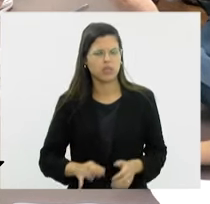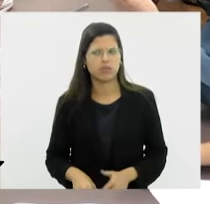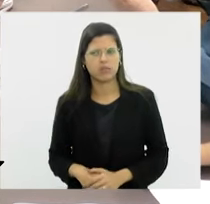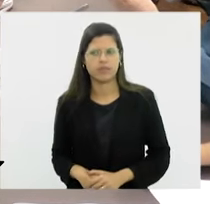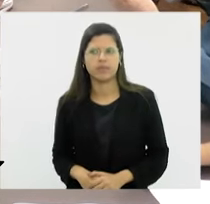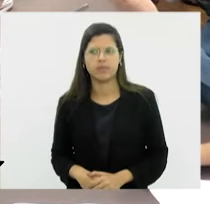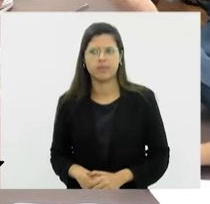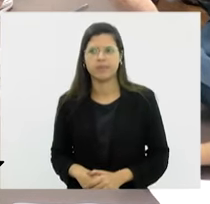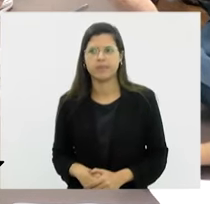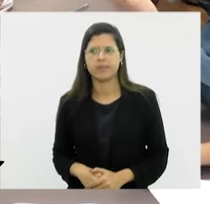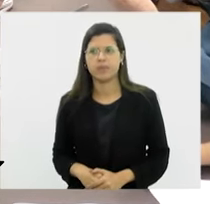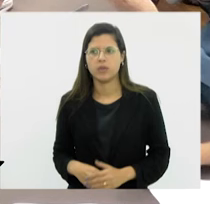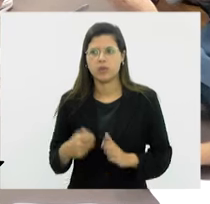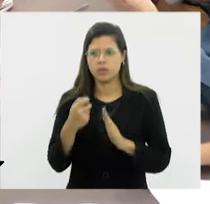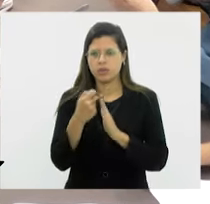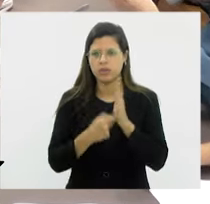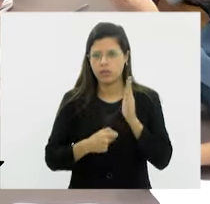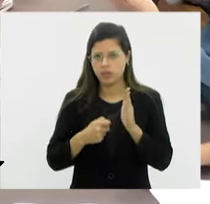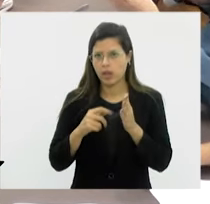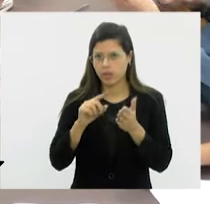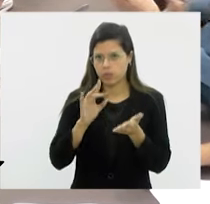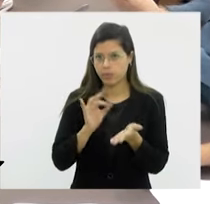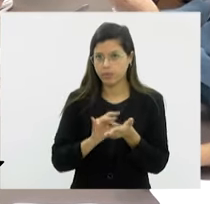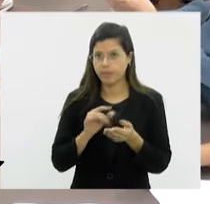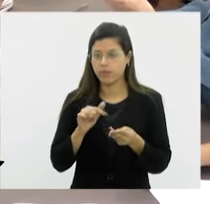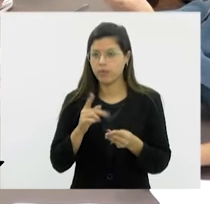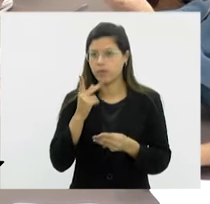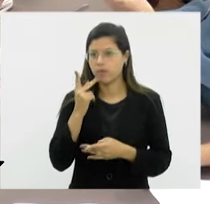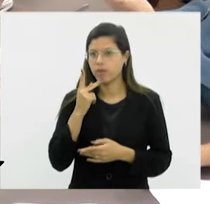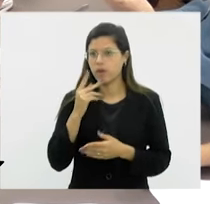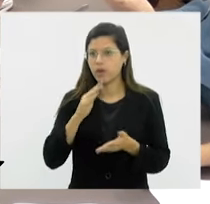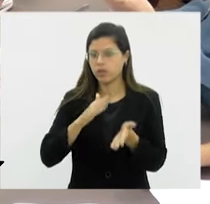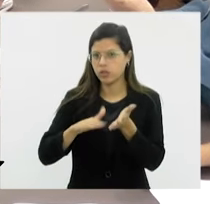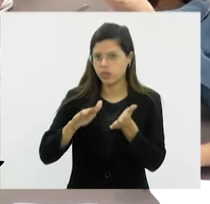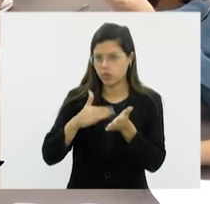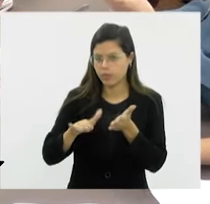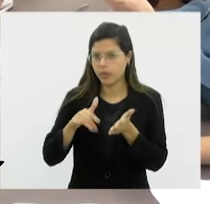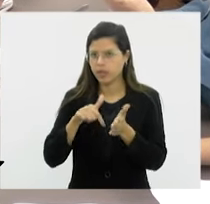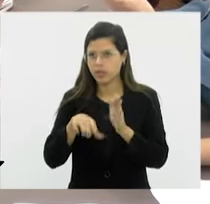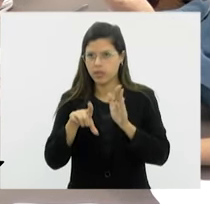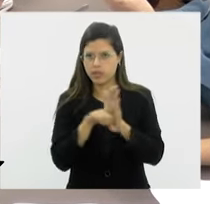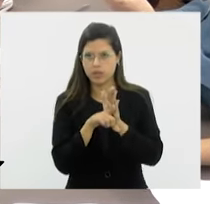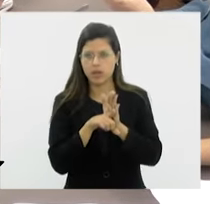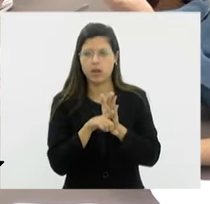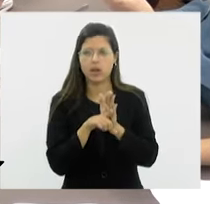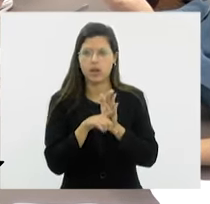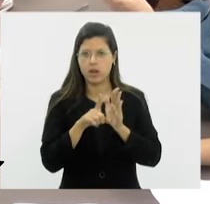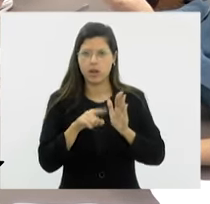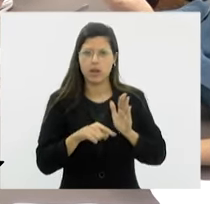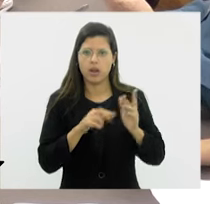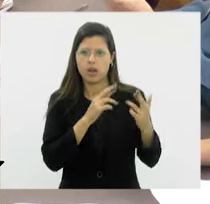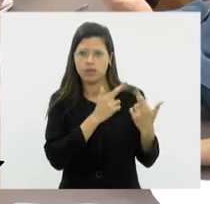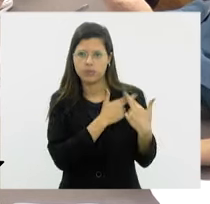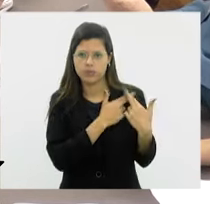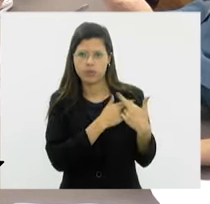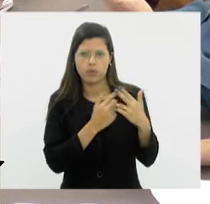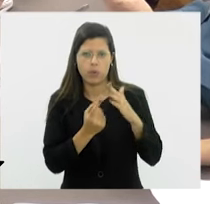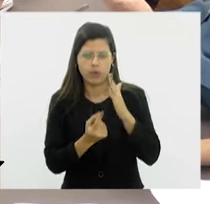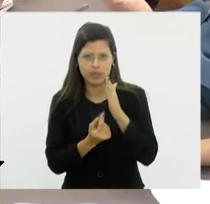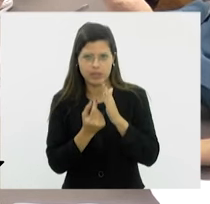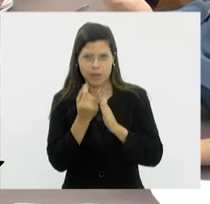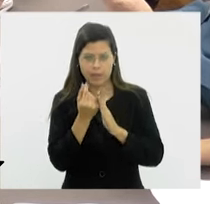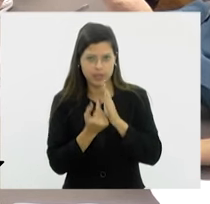Vossa Excelência, no texto original, fala que as despesas decorrentes da execução desta lei correrão por conta das dotações orçamentárias